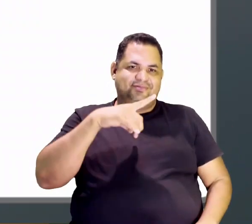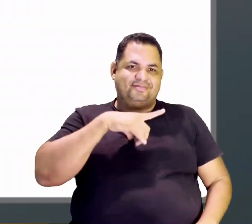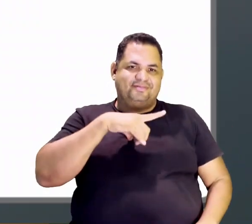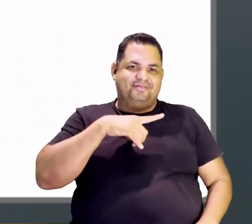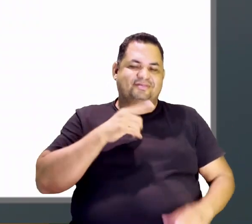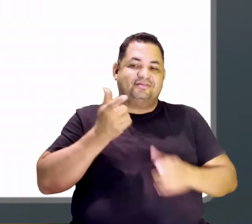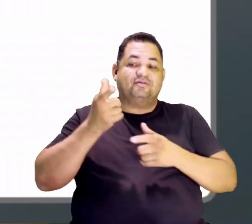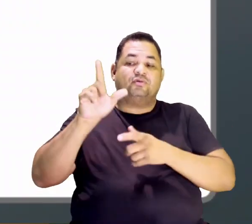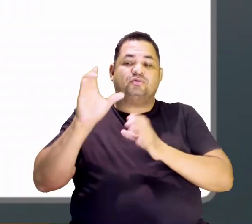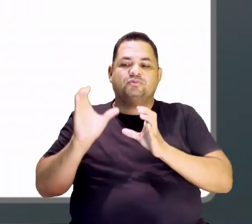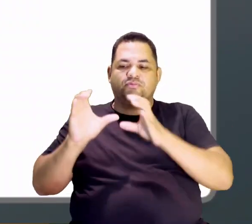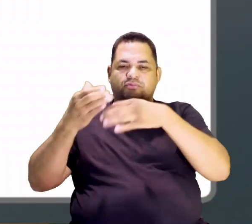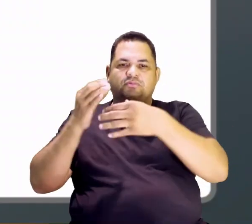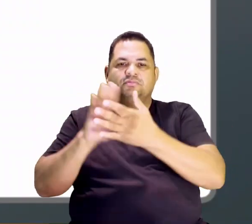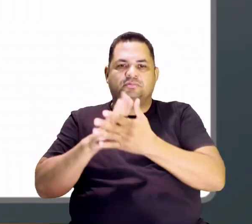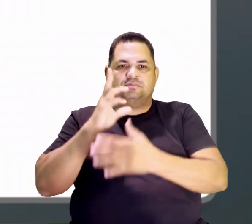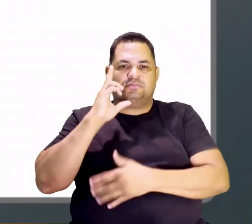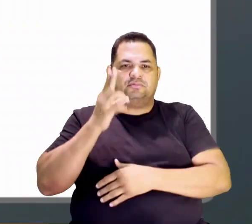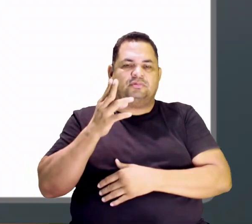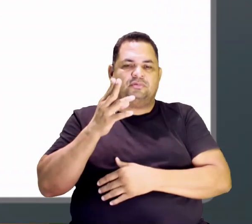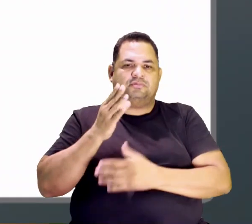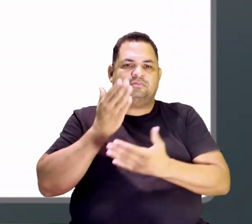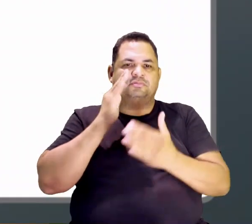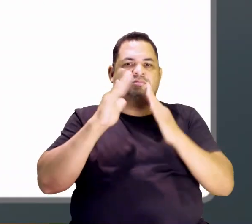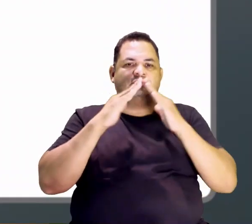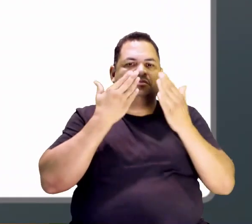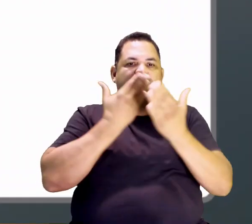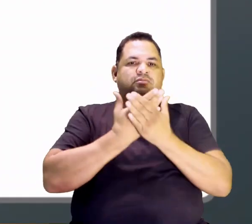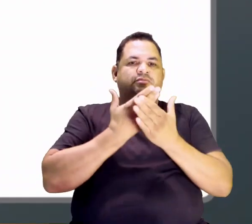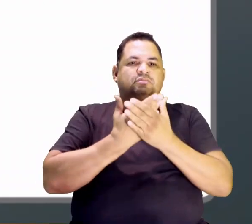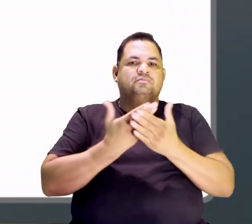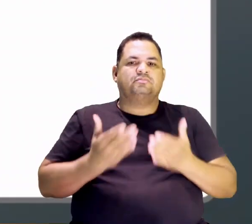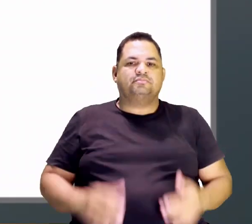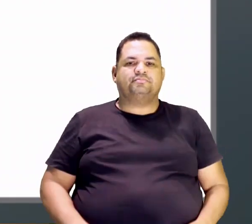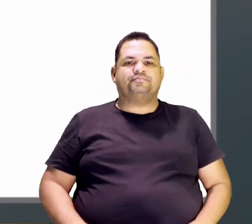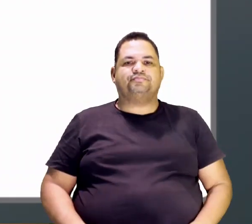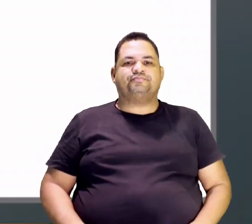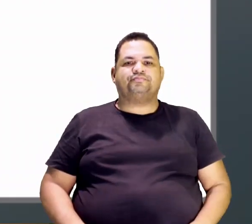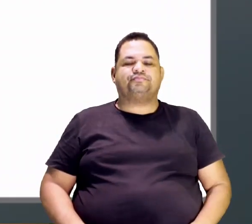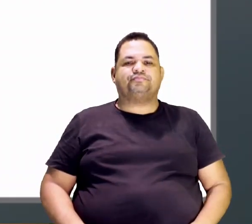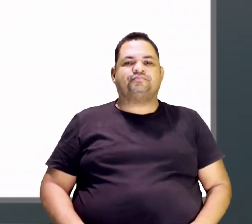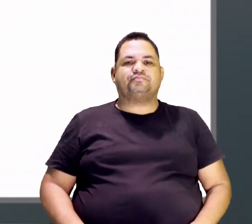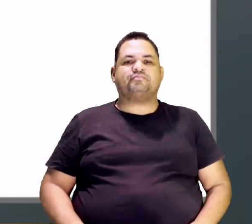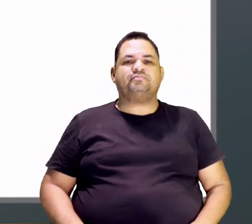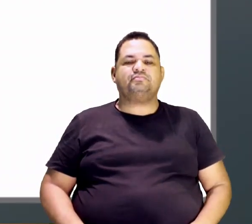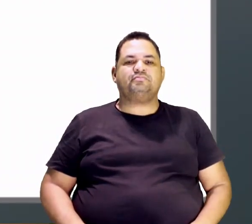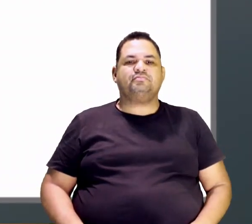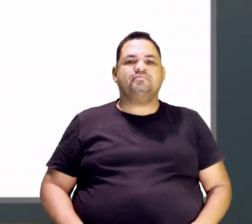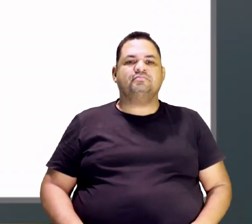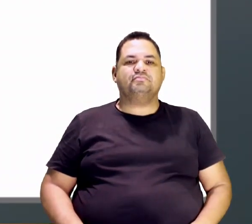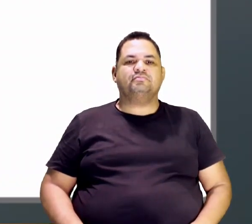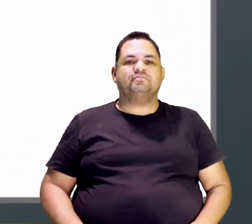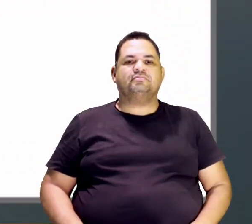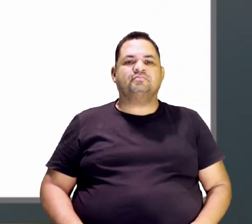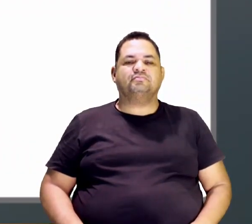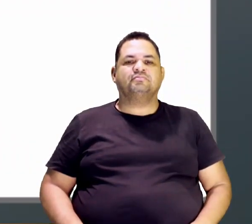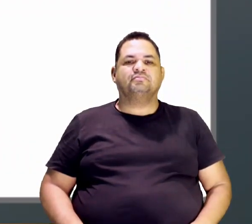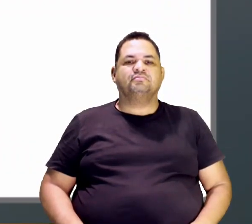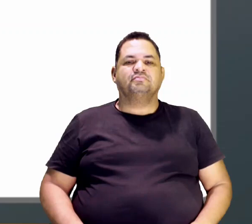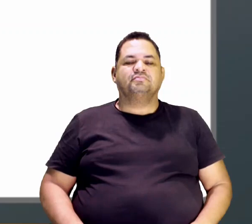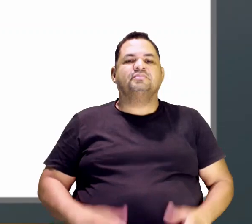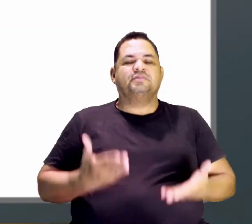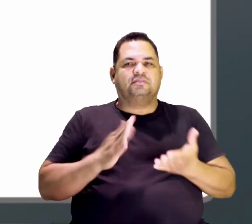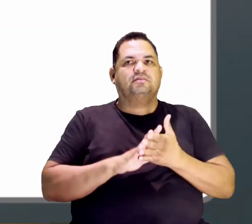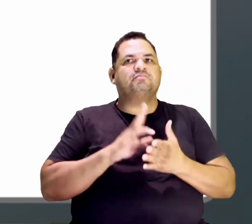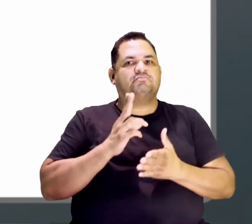muito comum nas escolas. Vocês sabem me dizer qual é esse grupo? Olha, eu já fiz parte desse grupo, mesmo sem saber,